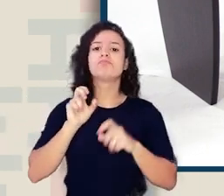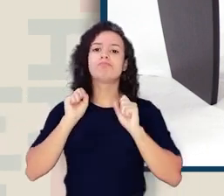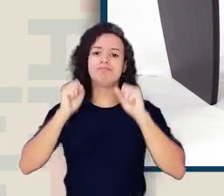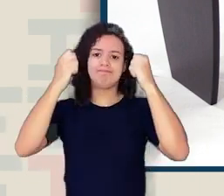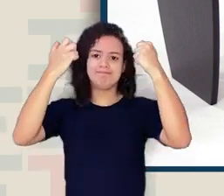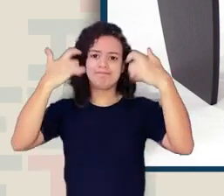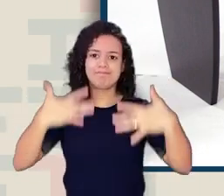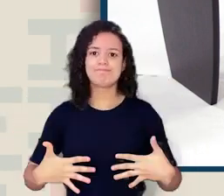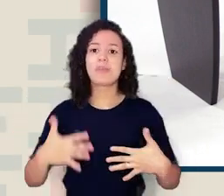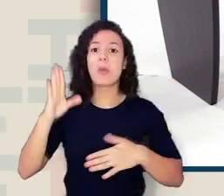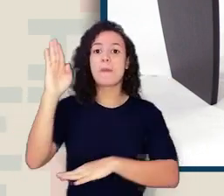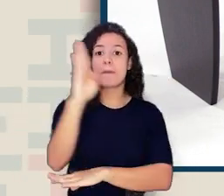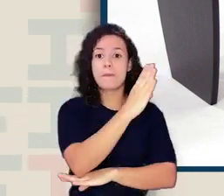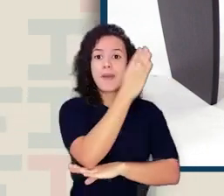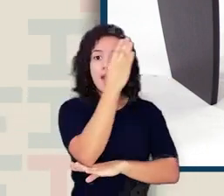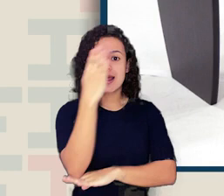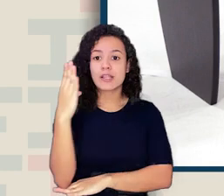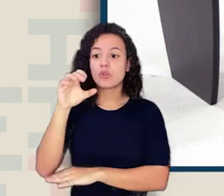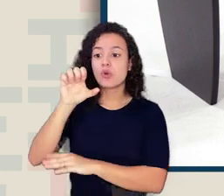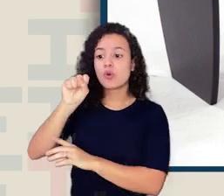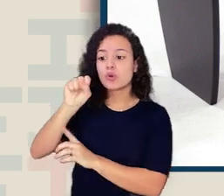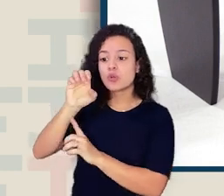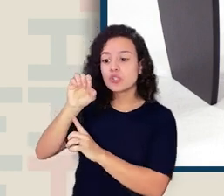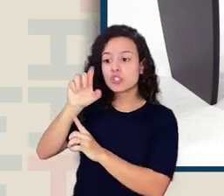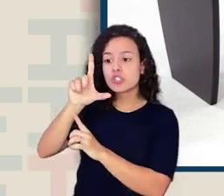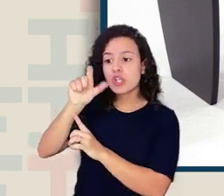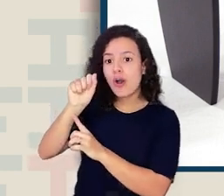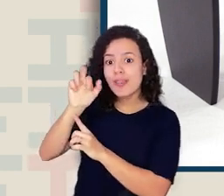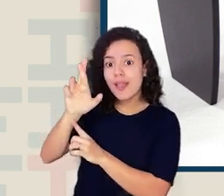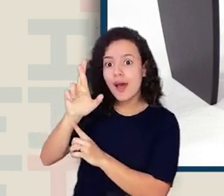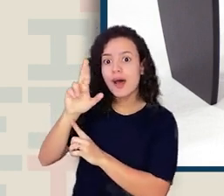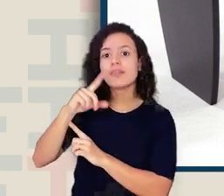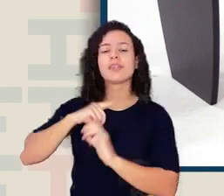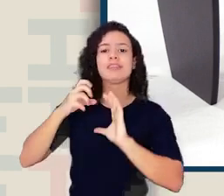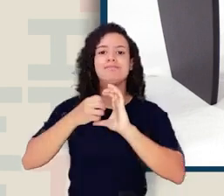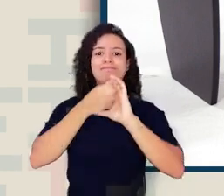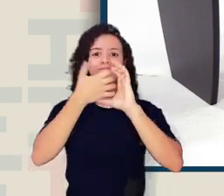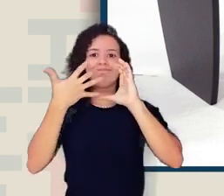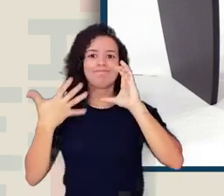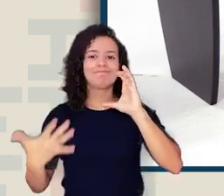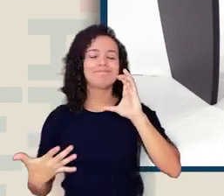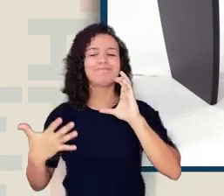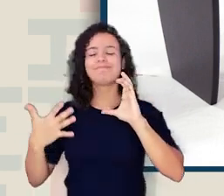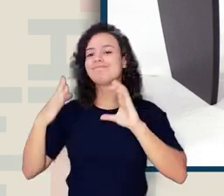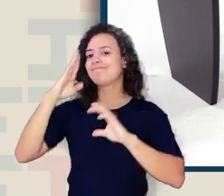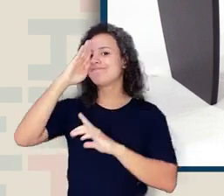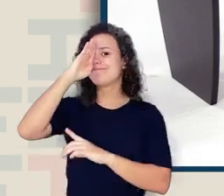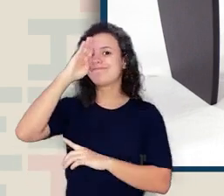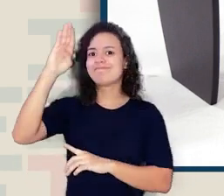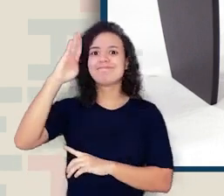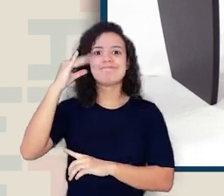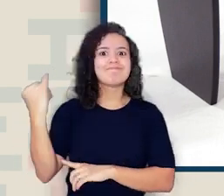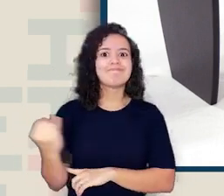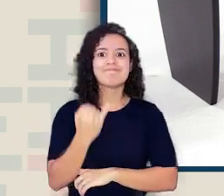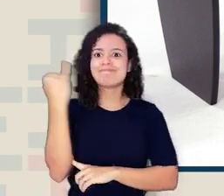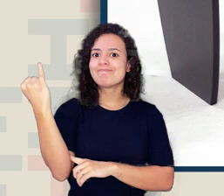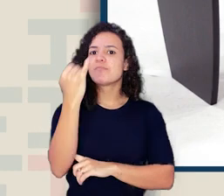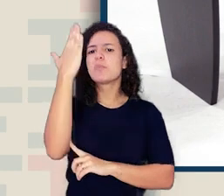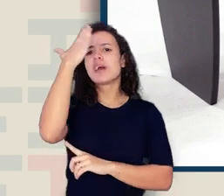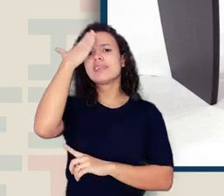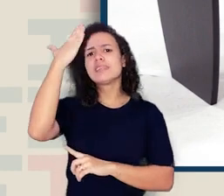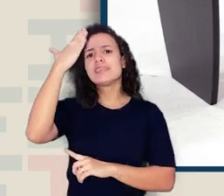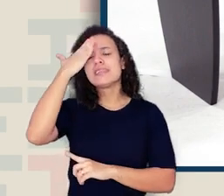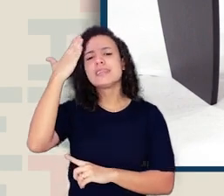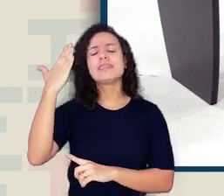nós podemos falar que no maracatu solar trazemos características que são essenciais para entender como